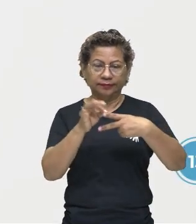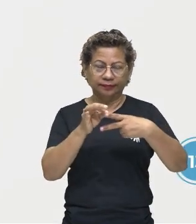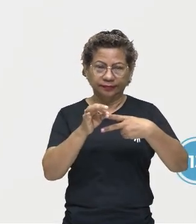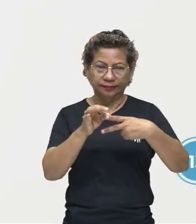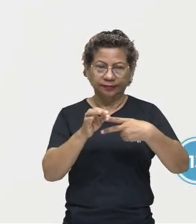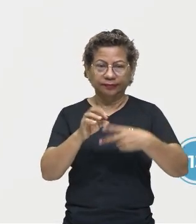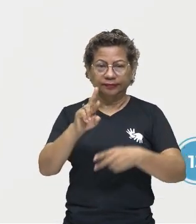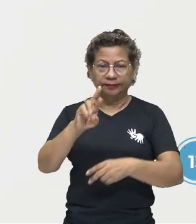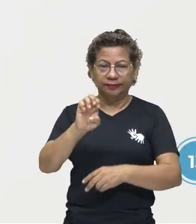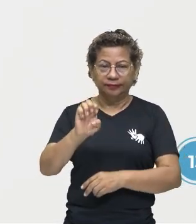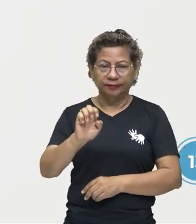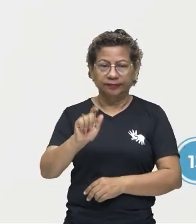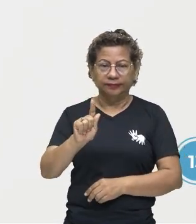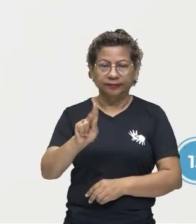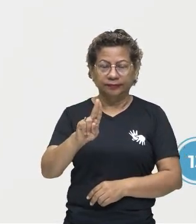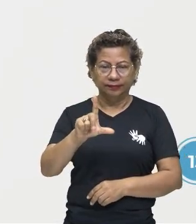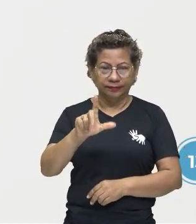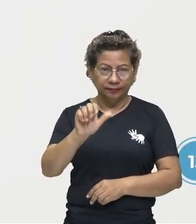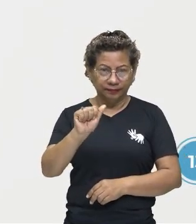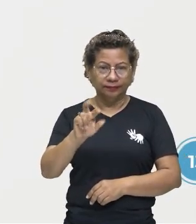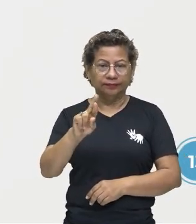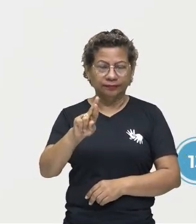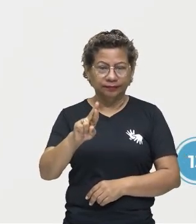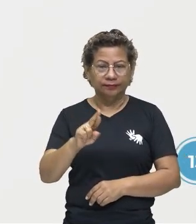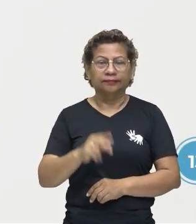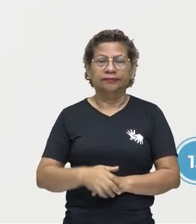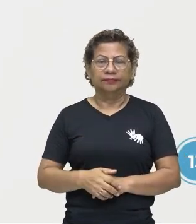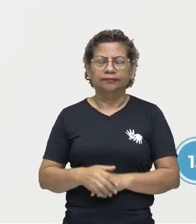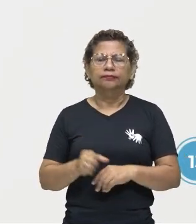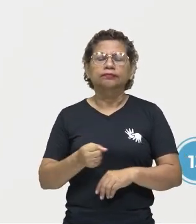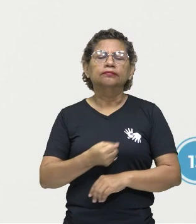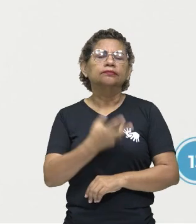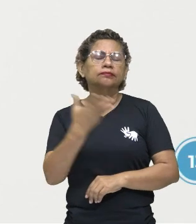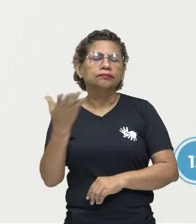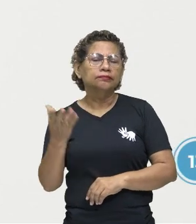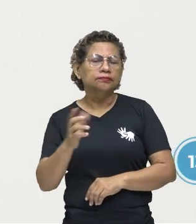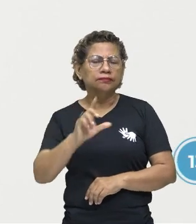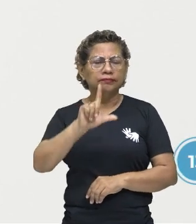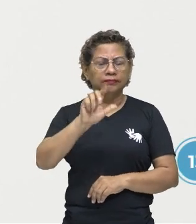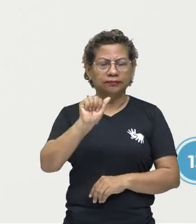cada ângulo externo mede 40 graus. Quantos lados ele possui?